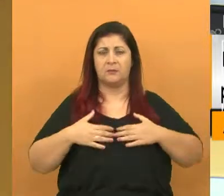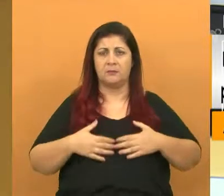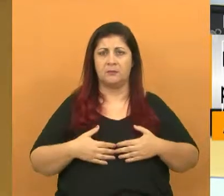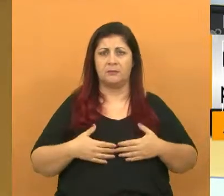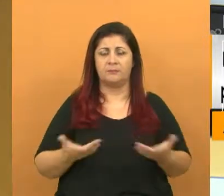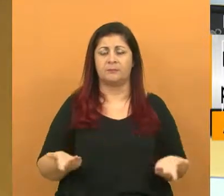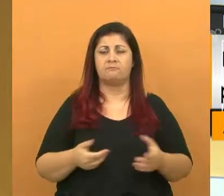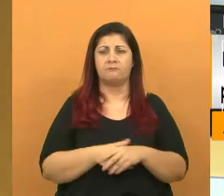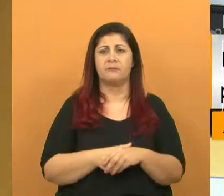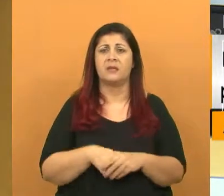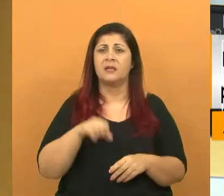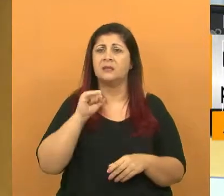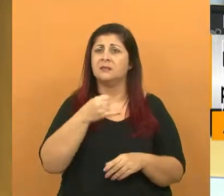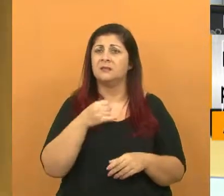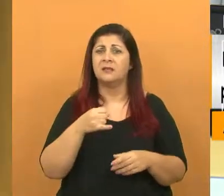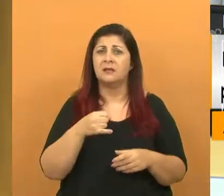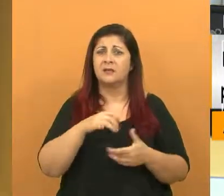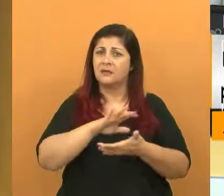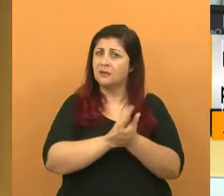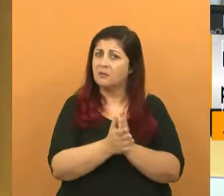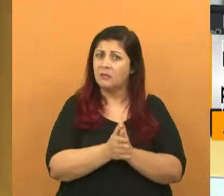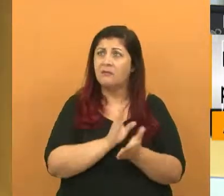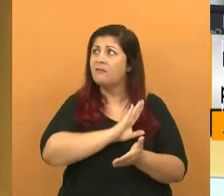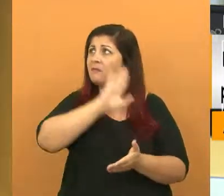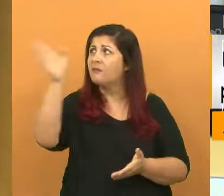logo? Manda para outra cidade.